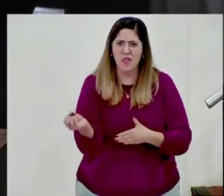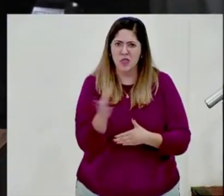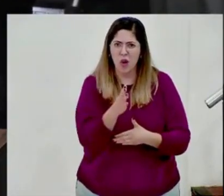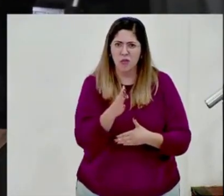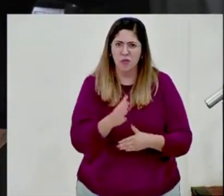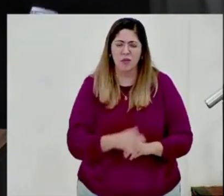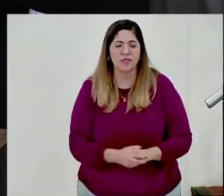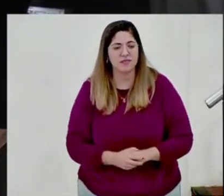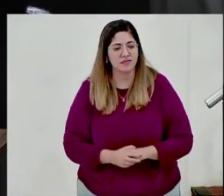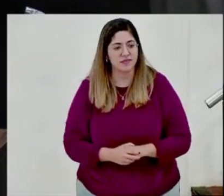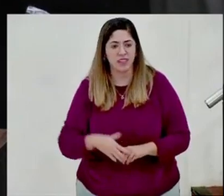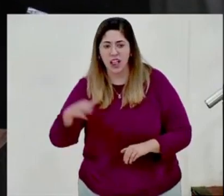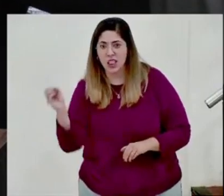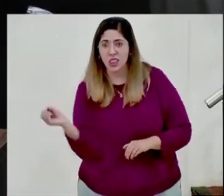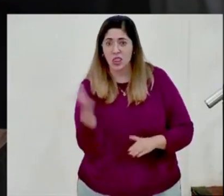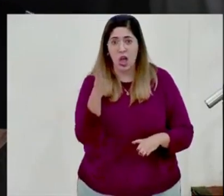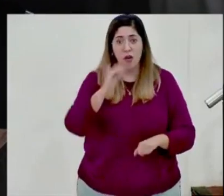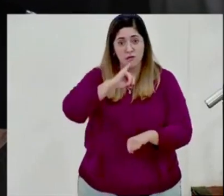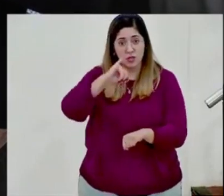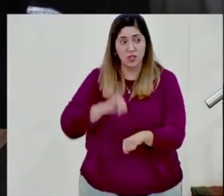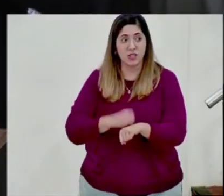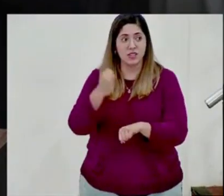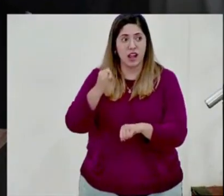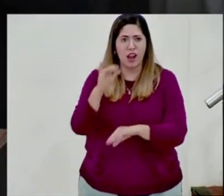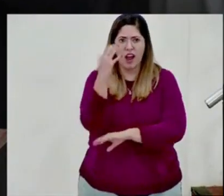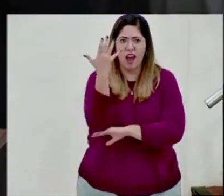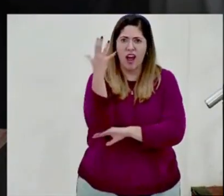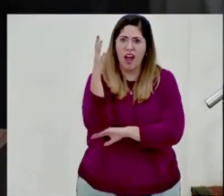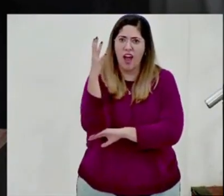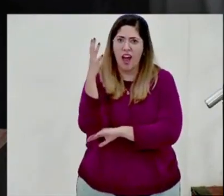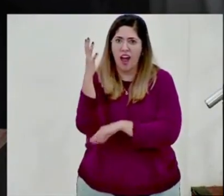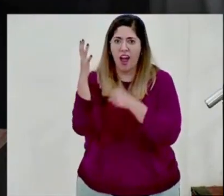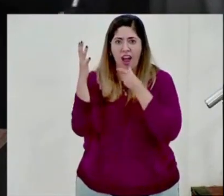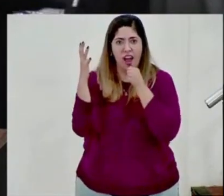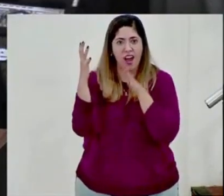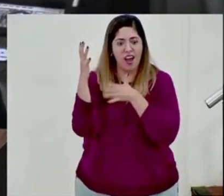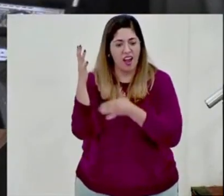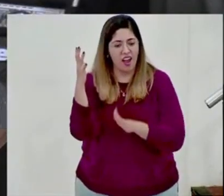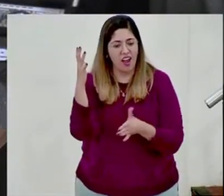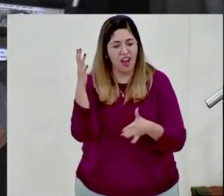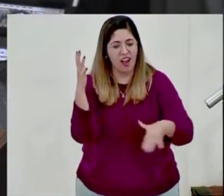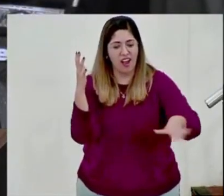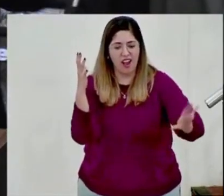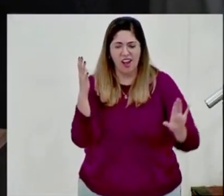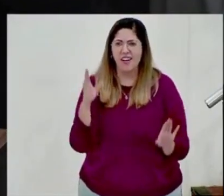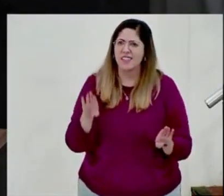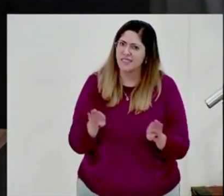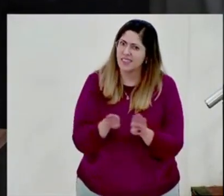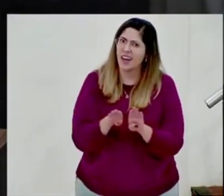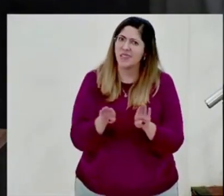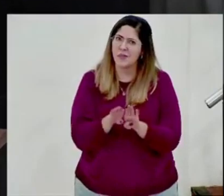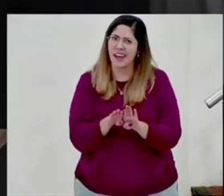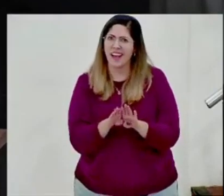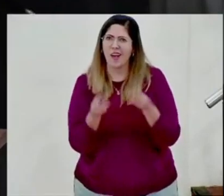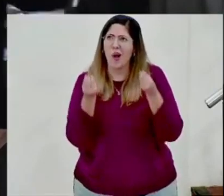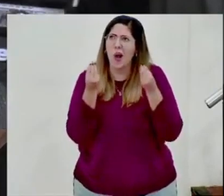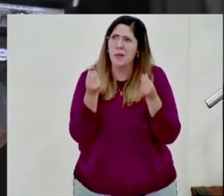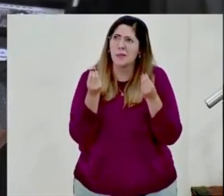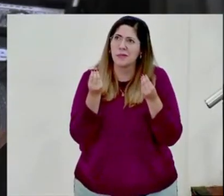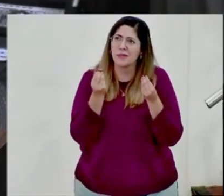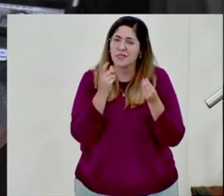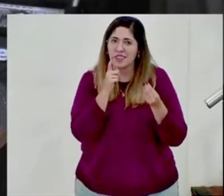traz, rega uma árvore que vai abençoar os povos com seus frutos. E tem um rio na Nova Jerusalém. Olha